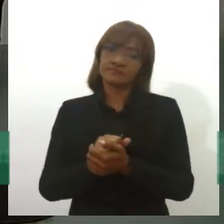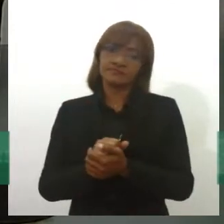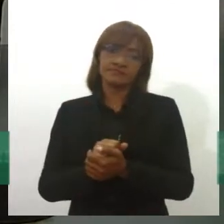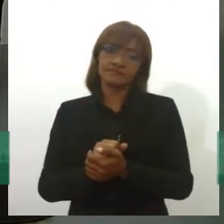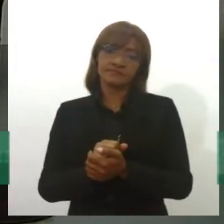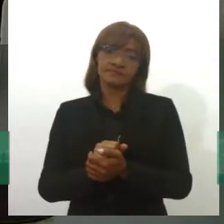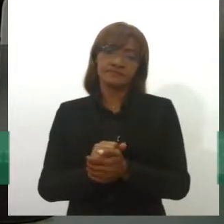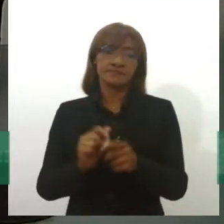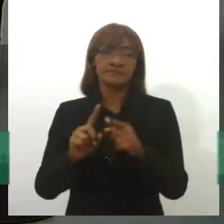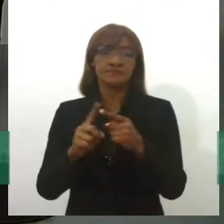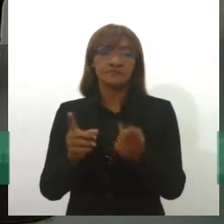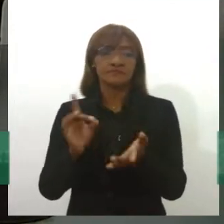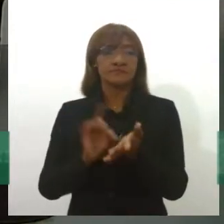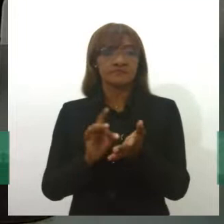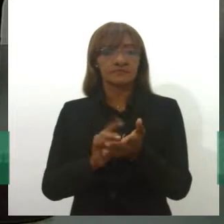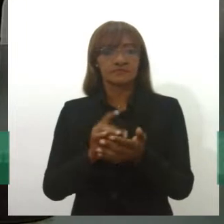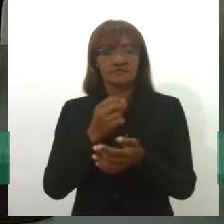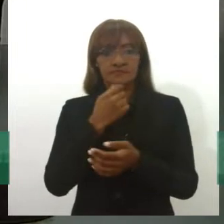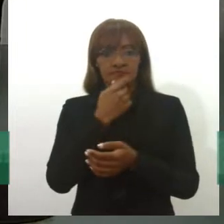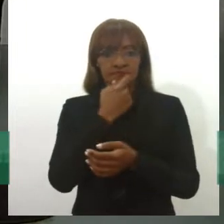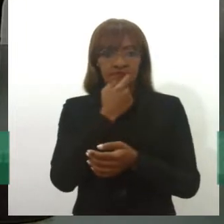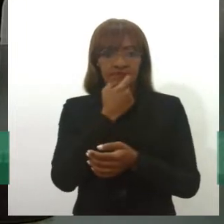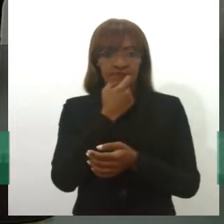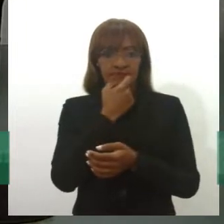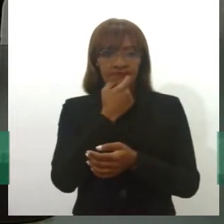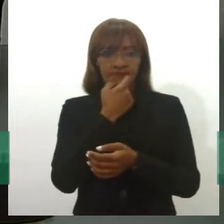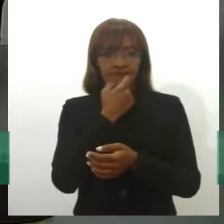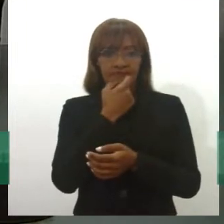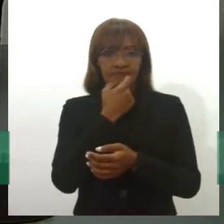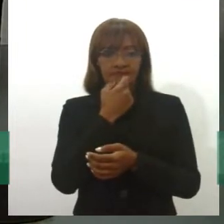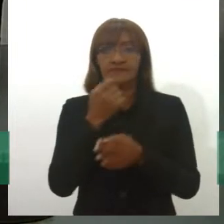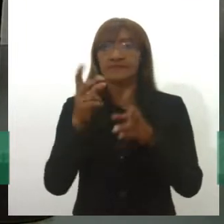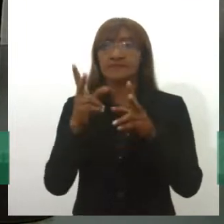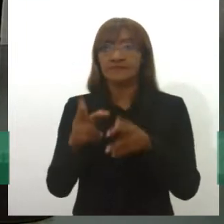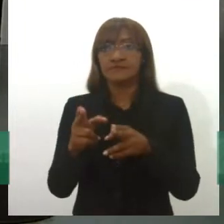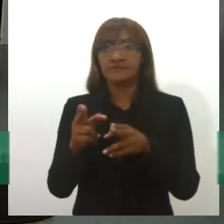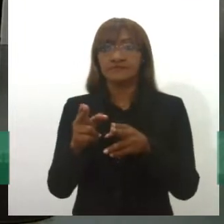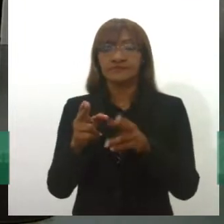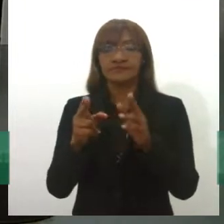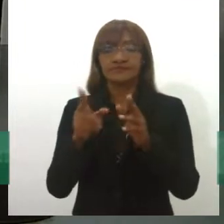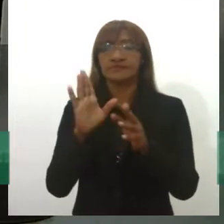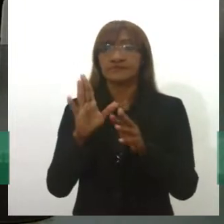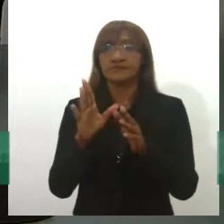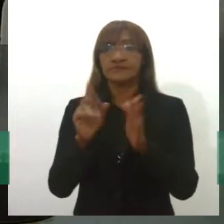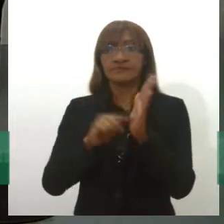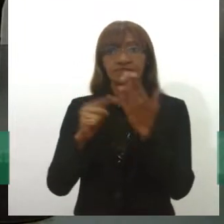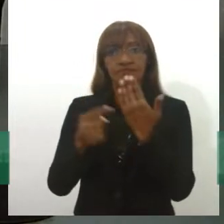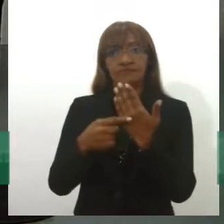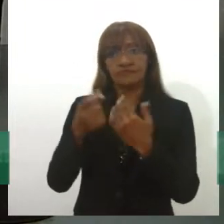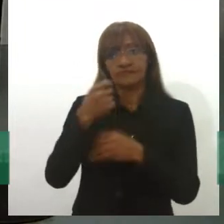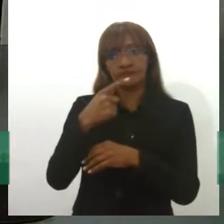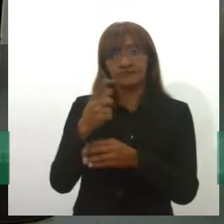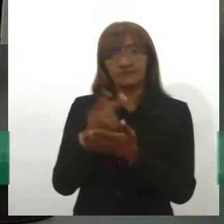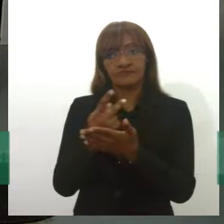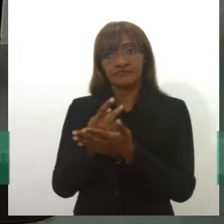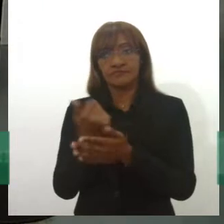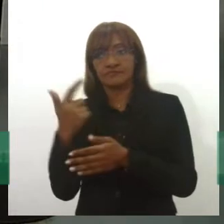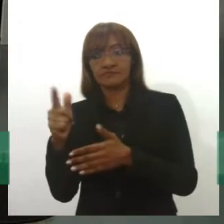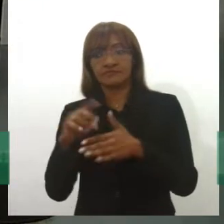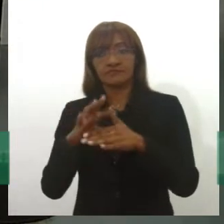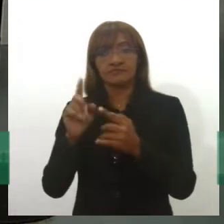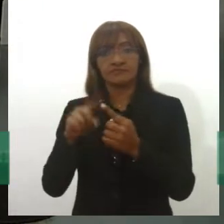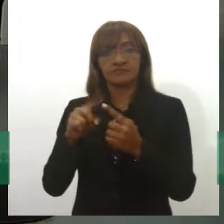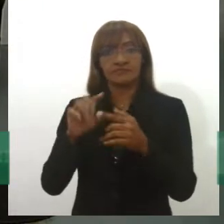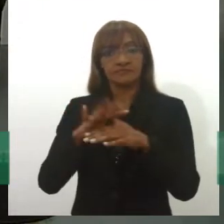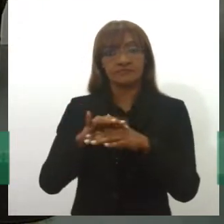é basicamente dar o remédio errado para a doença. Felipe, com relação a essa mudança aí, com